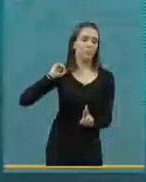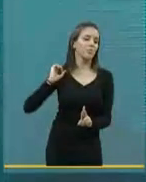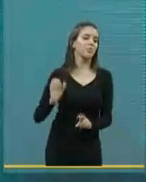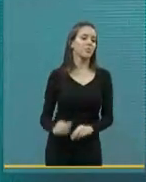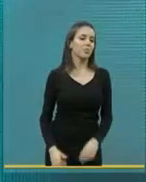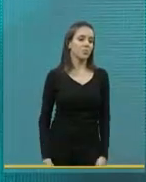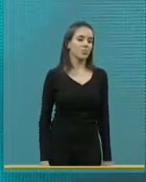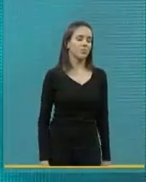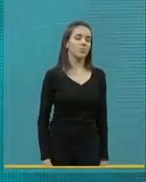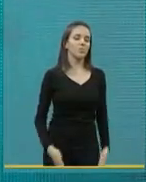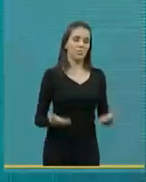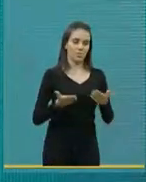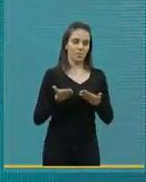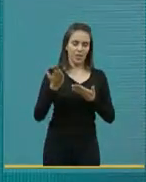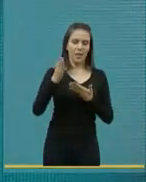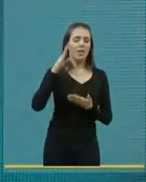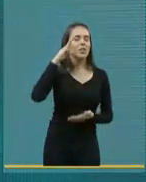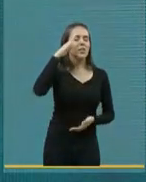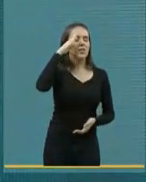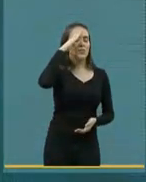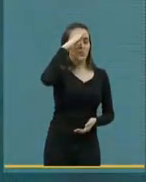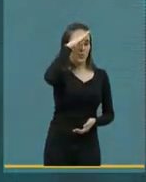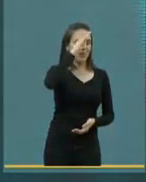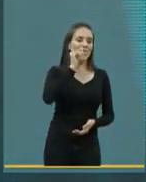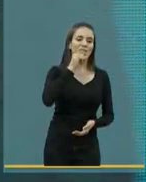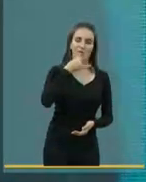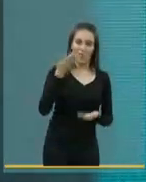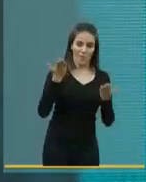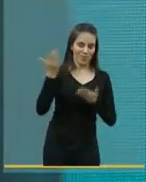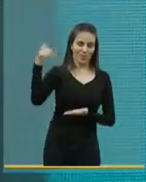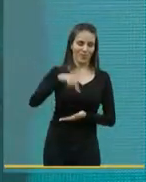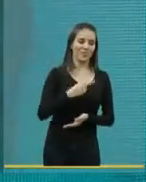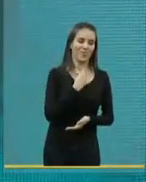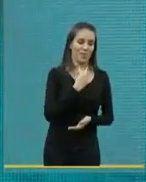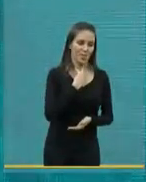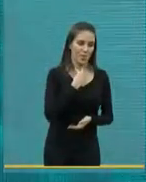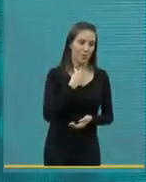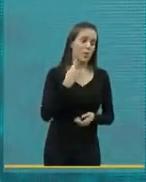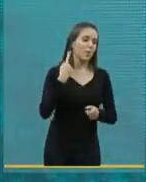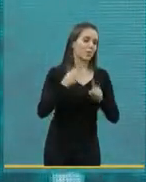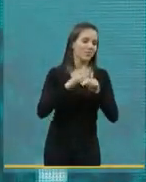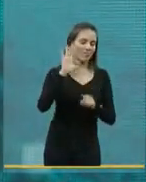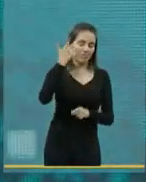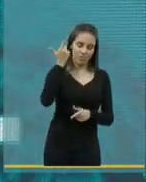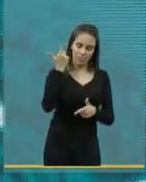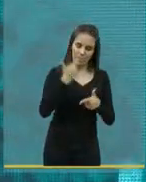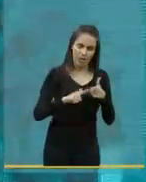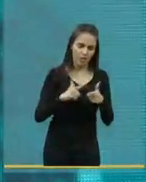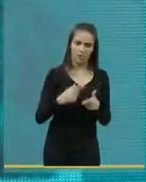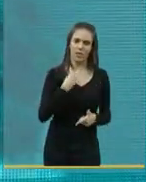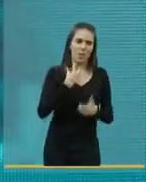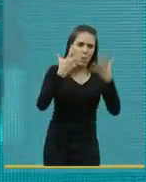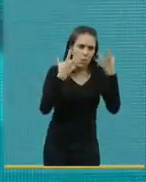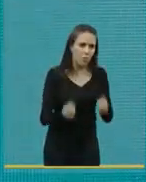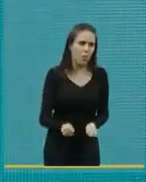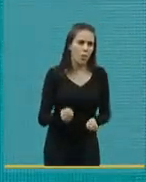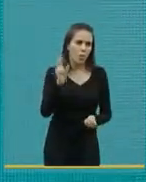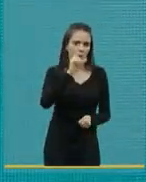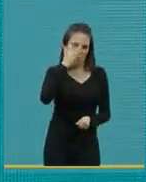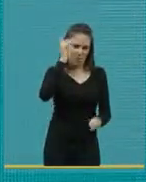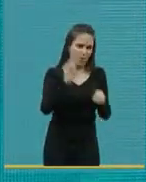o candidato jair bolsonaro que infelizmente não está aqui por uma tragédia que é inaceitável do uso da